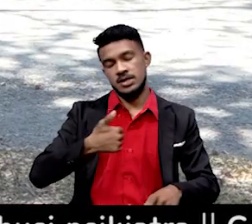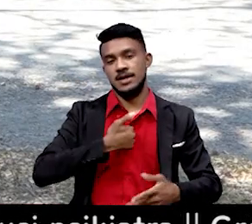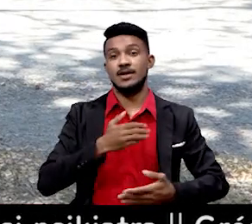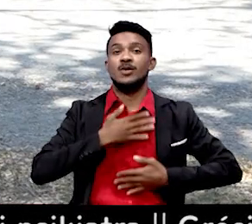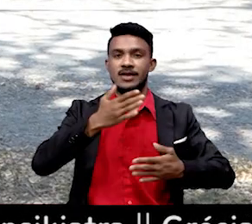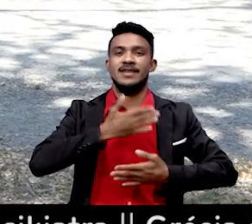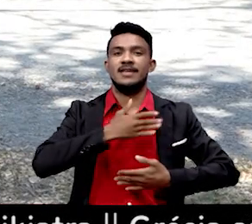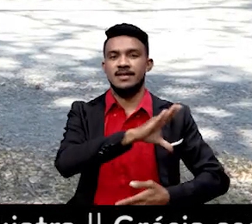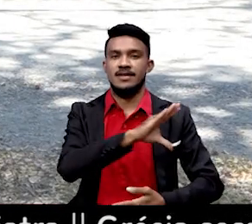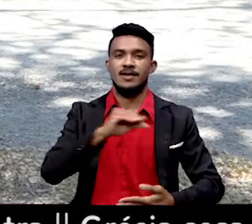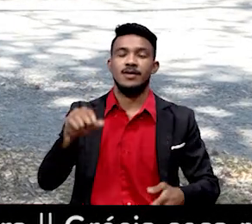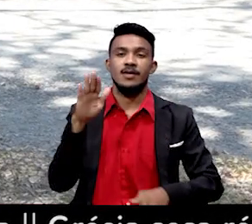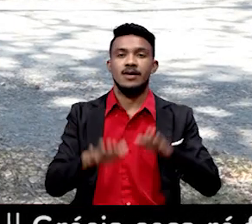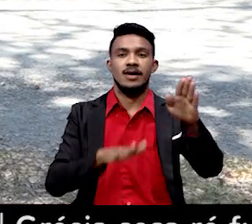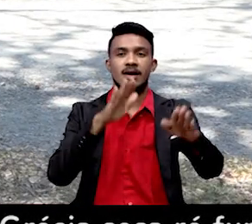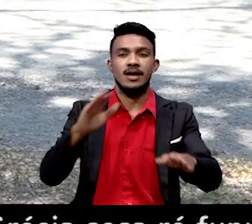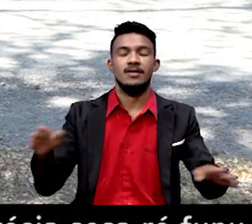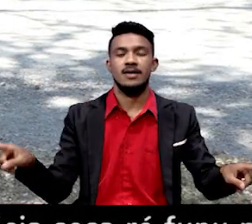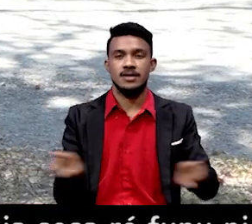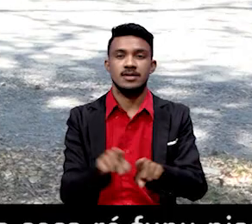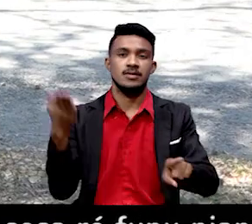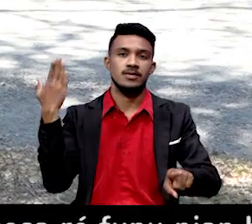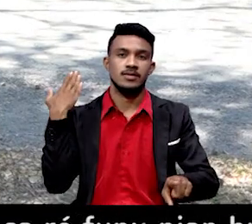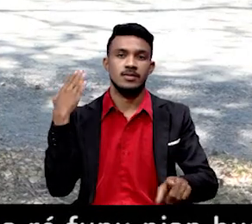livre, vai usar nessa situação também.